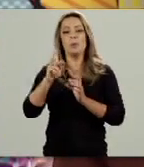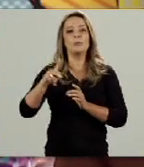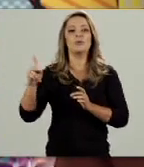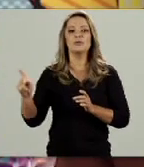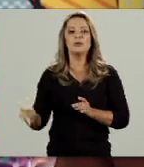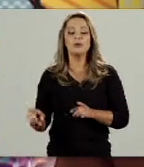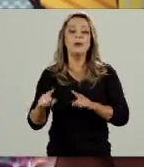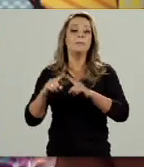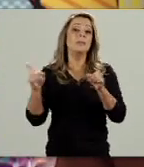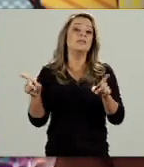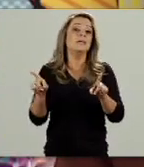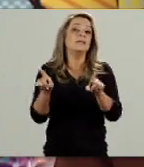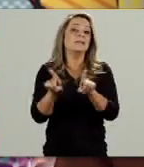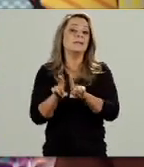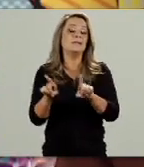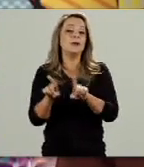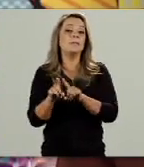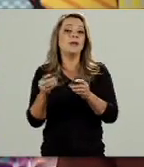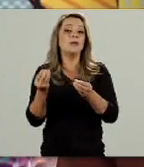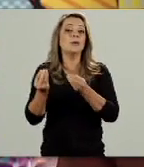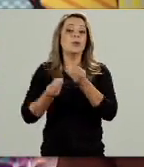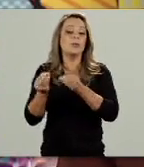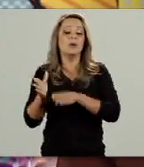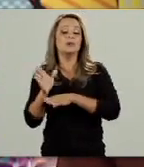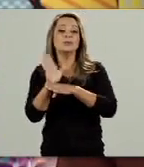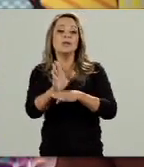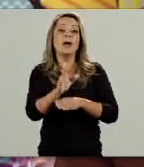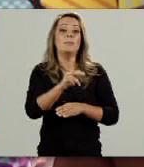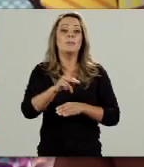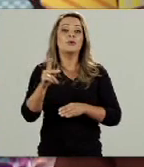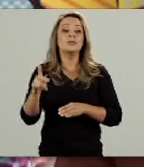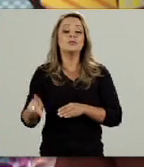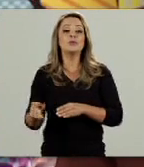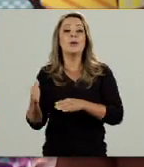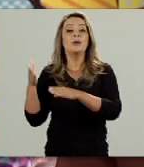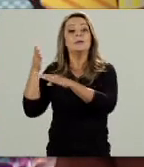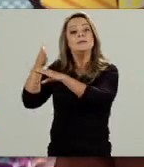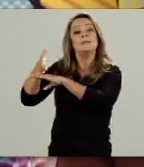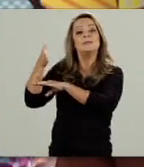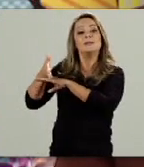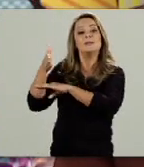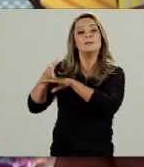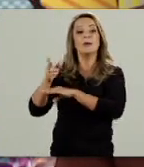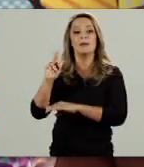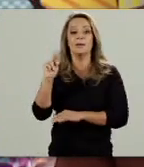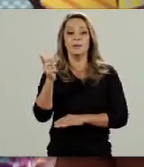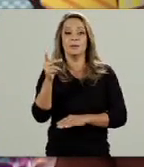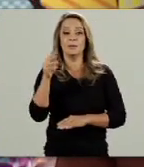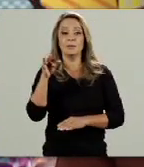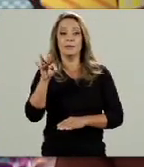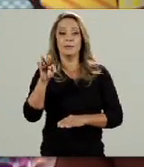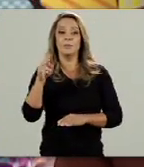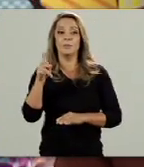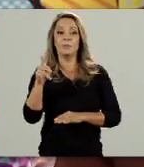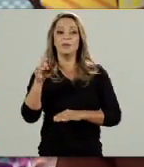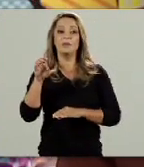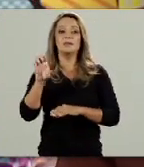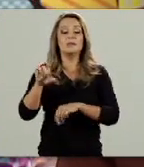ligação do professor, mas vai também dar condições dele frequentar